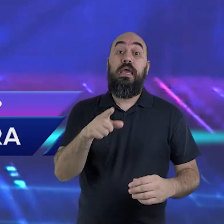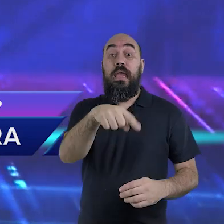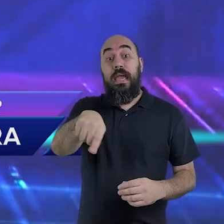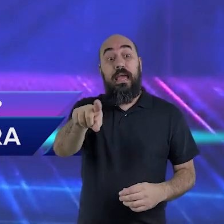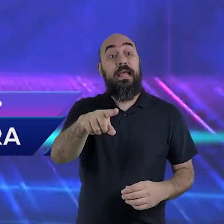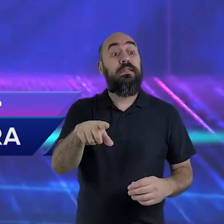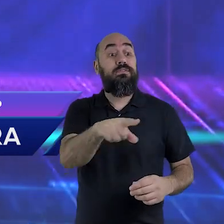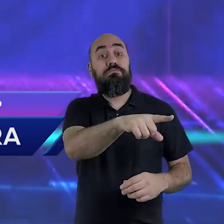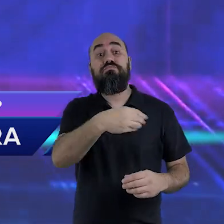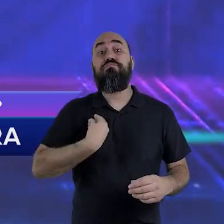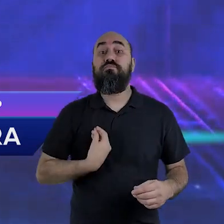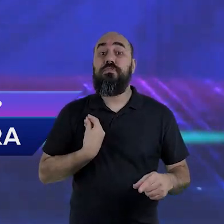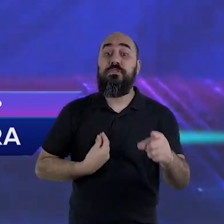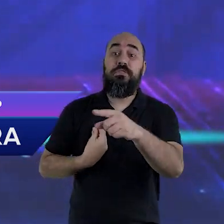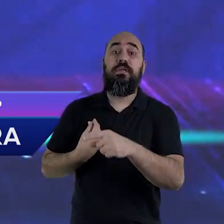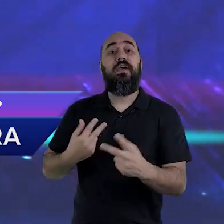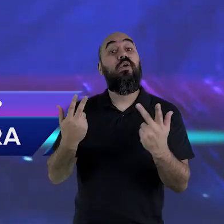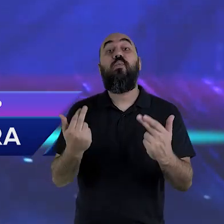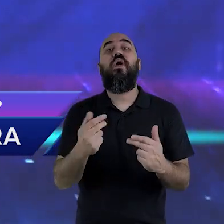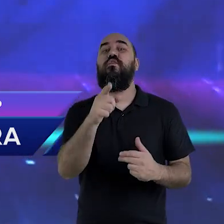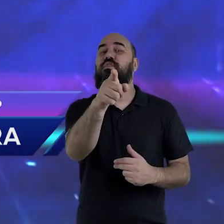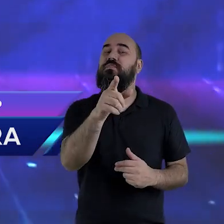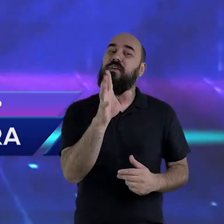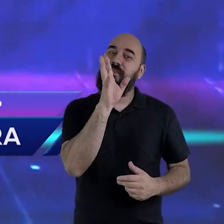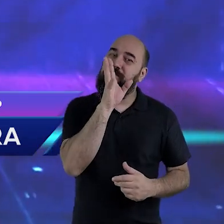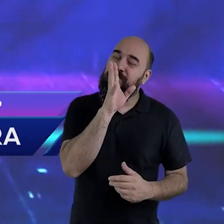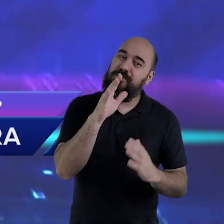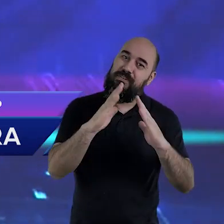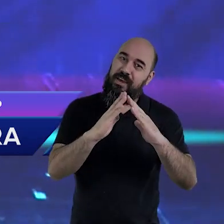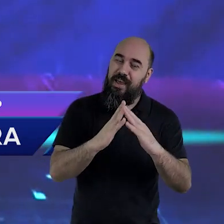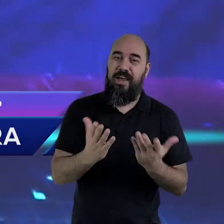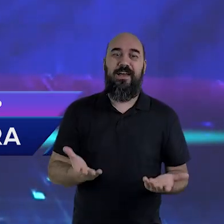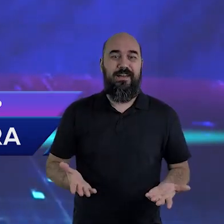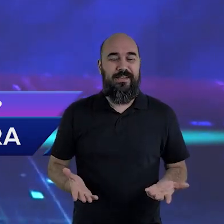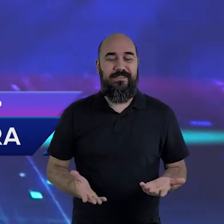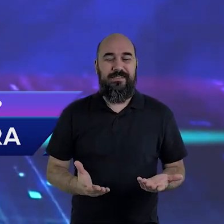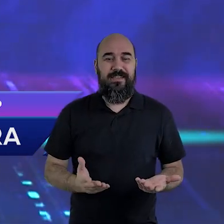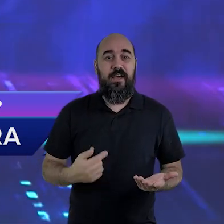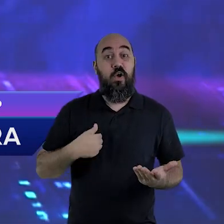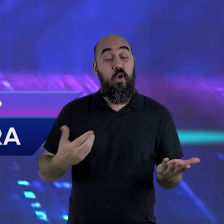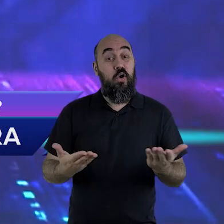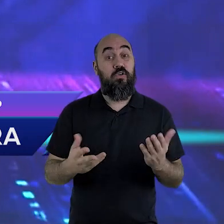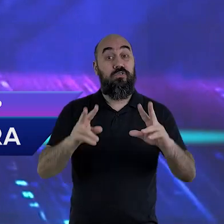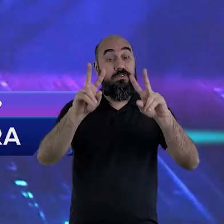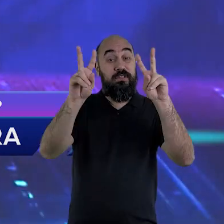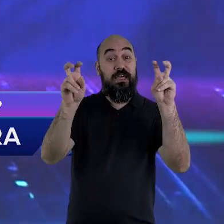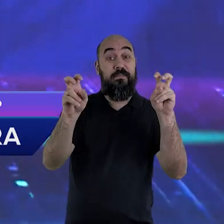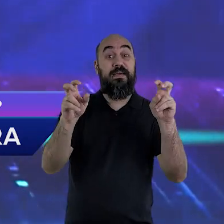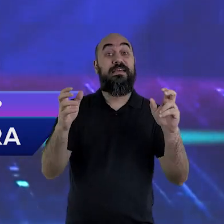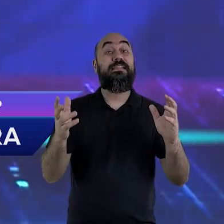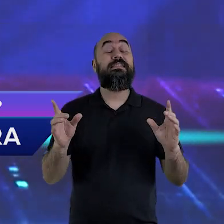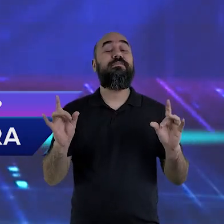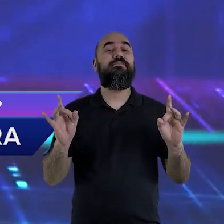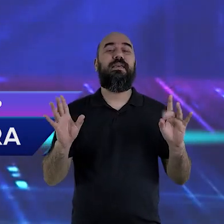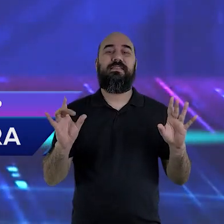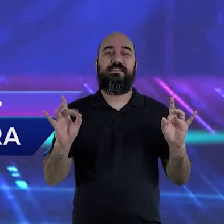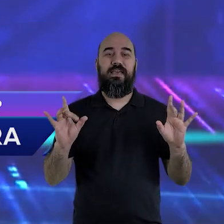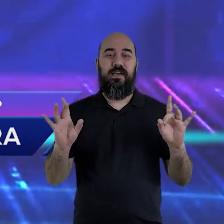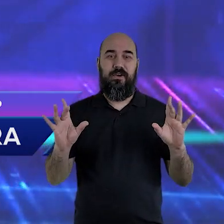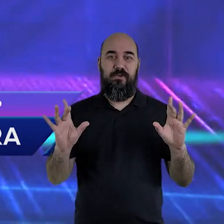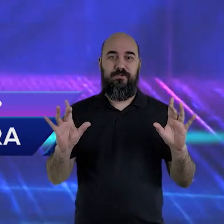aqui no nosso estúdio para mais um tema que hoje vamos conversar, um tema muito especial.